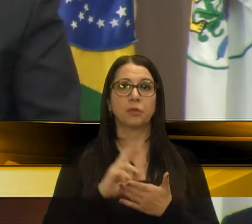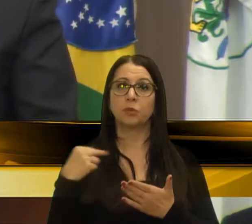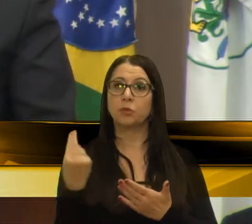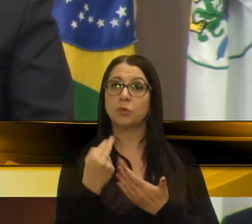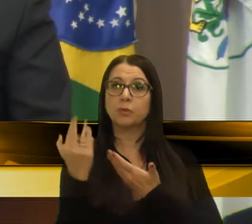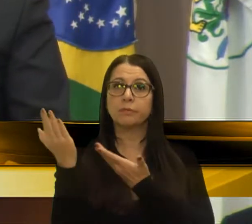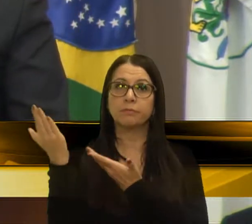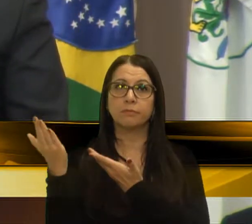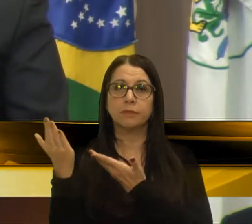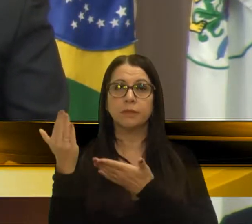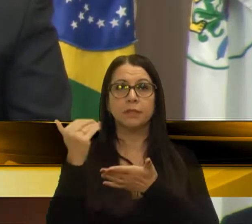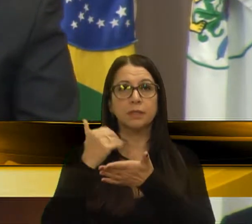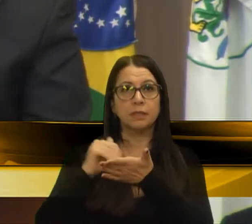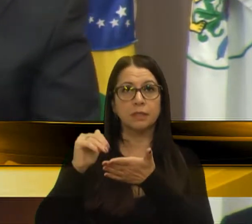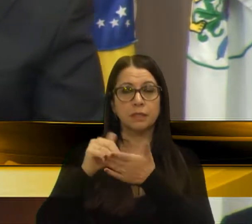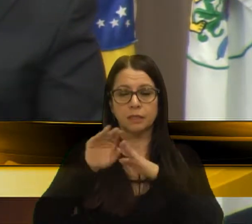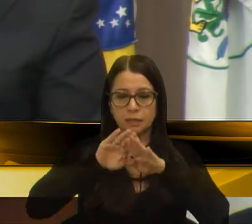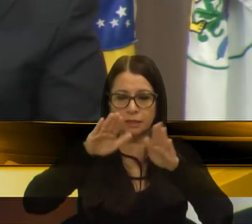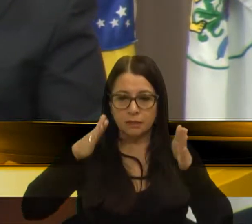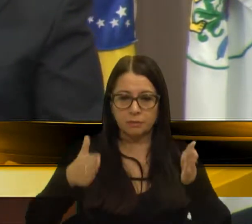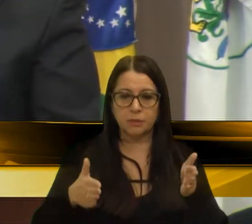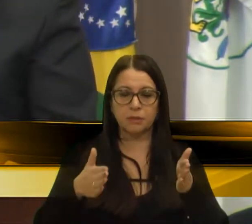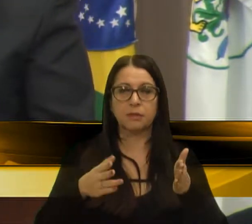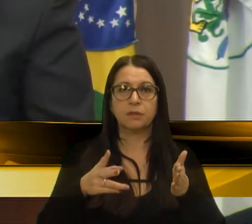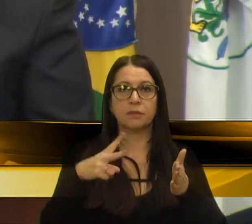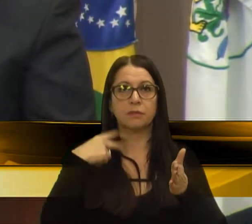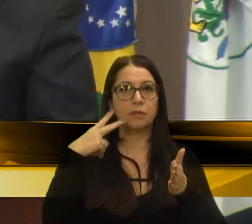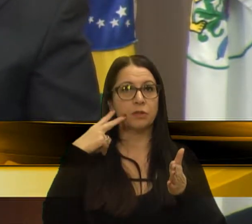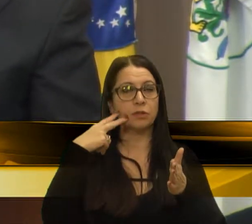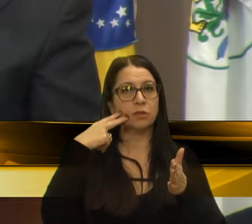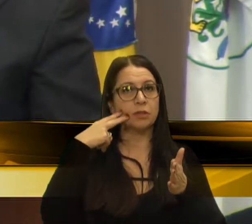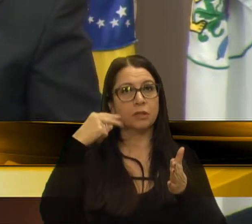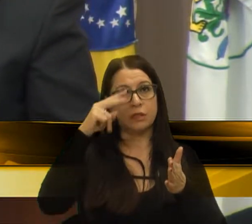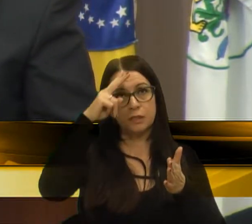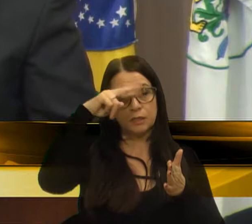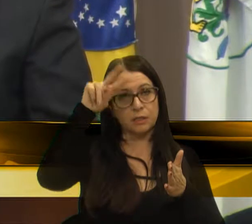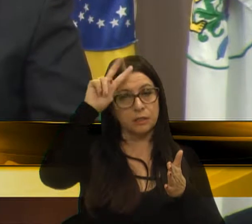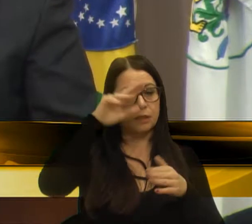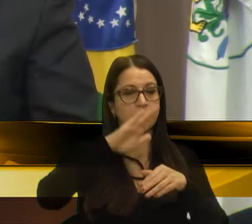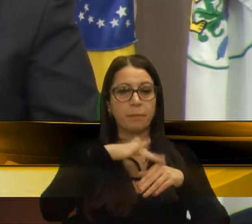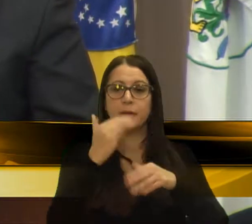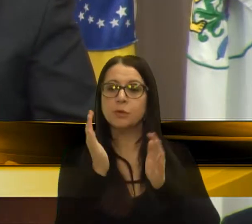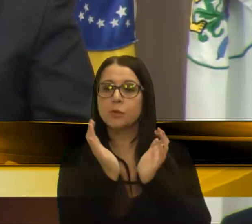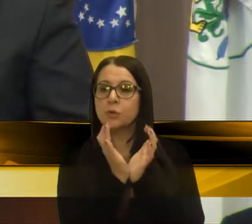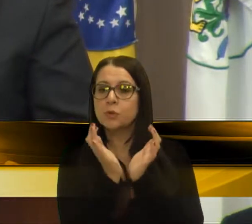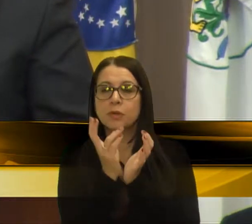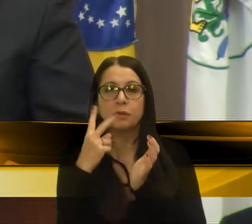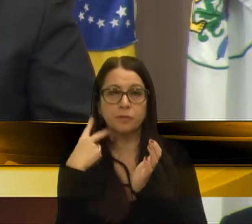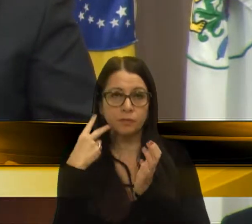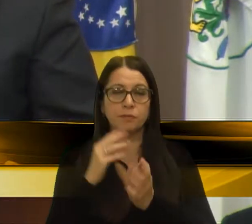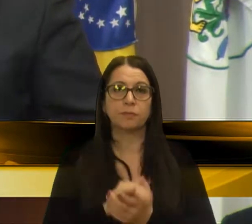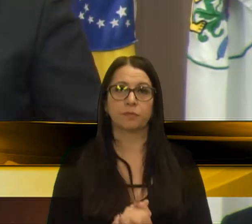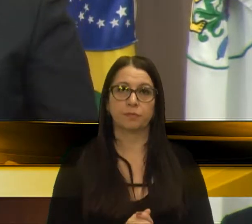homenageados, secretário da mesa, vereador Edson, demais colegas vereadores,